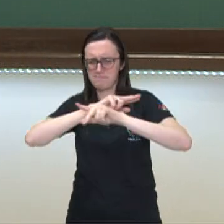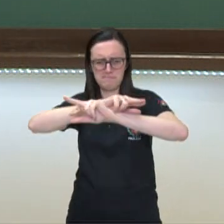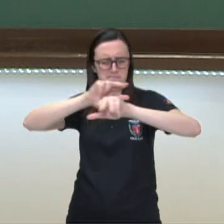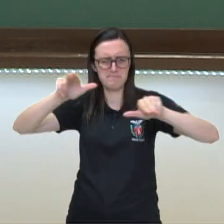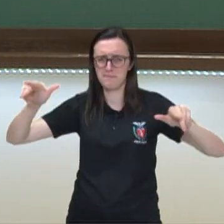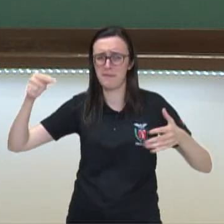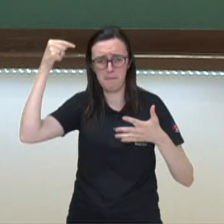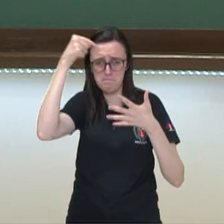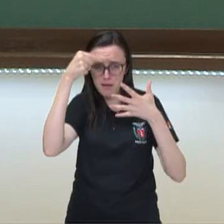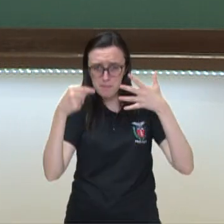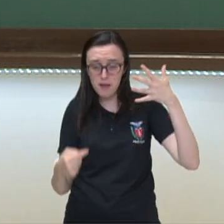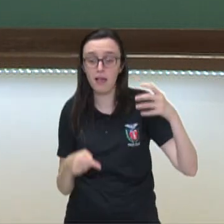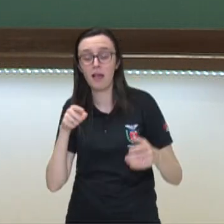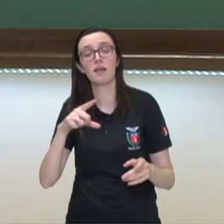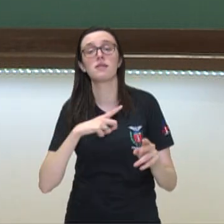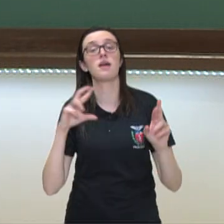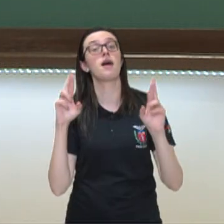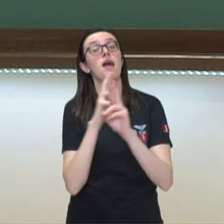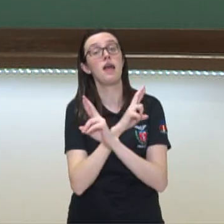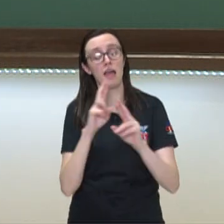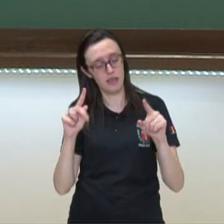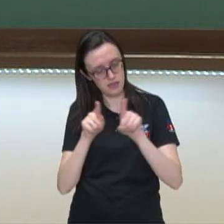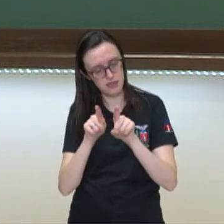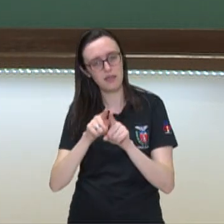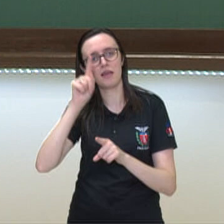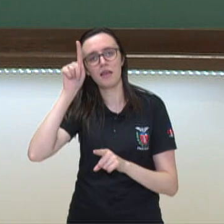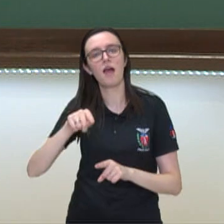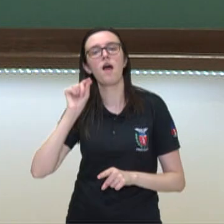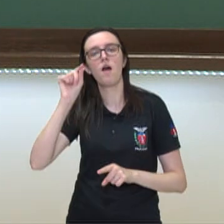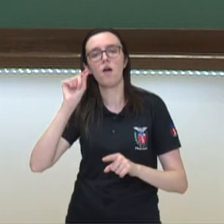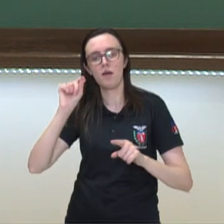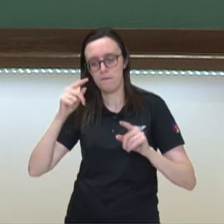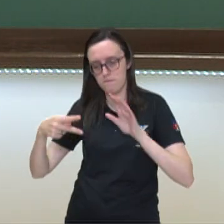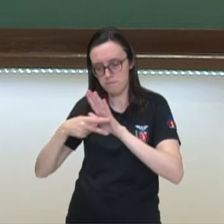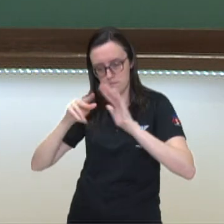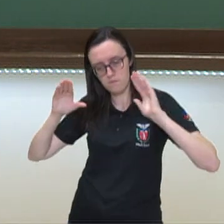isso acaba também influenciando os rituais